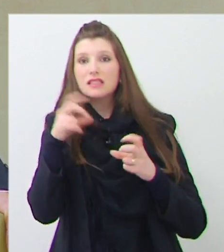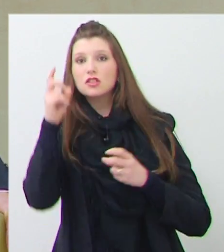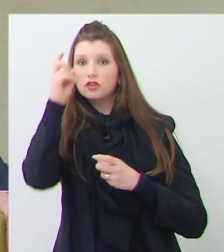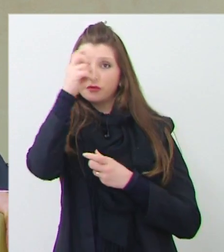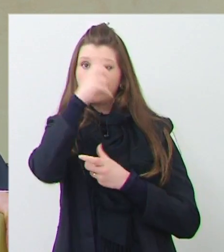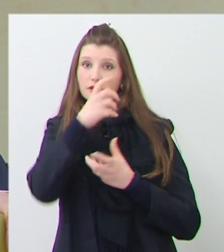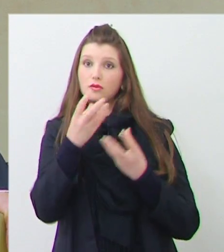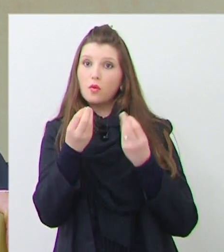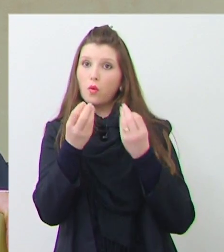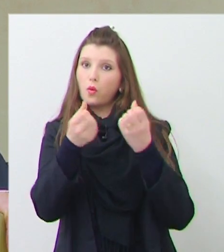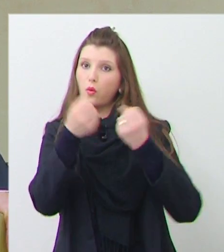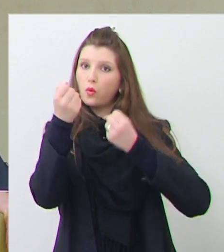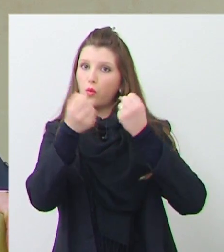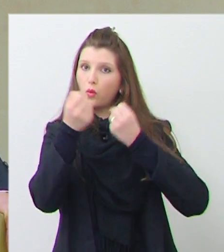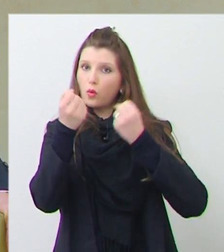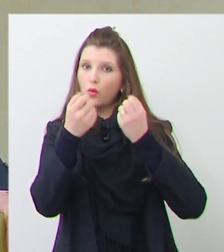STC